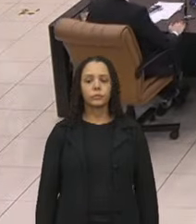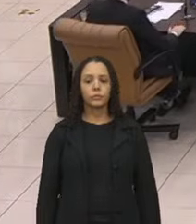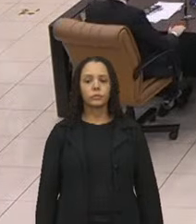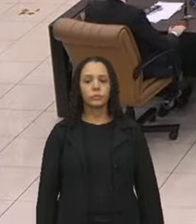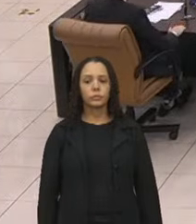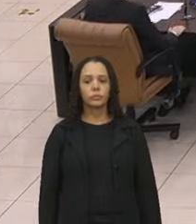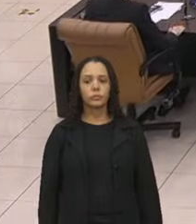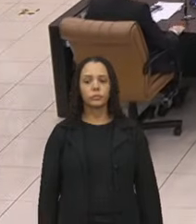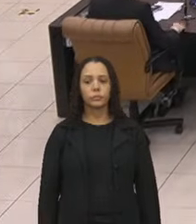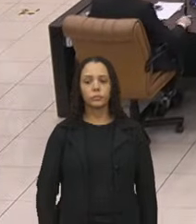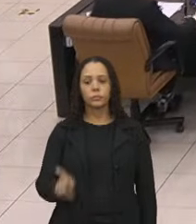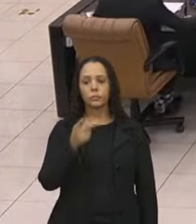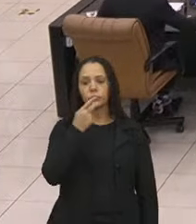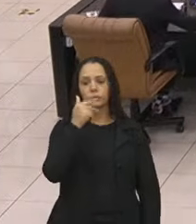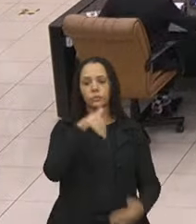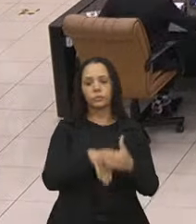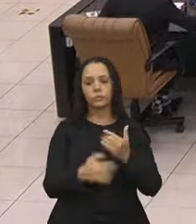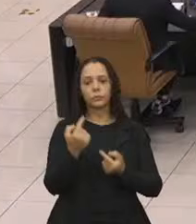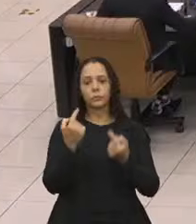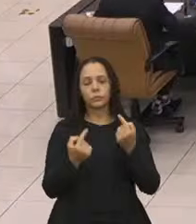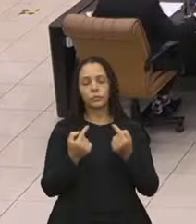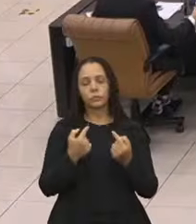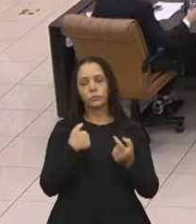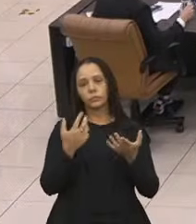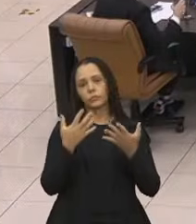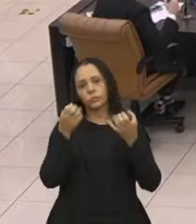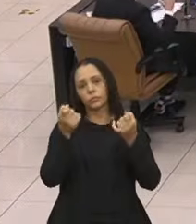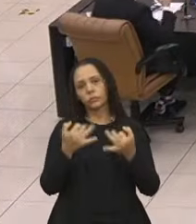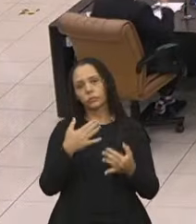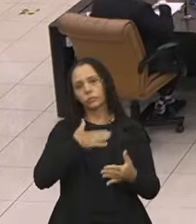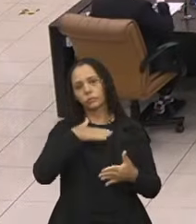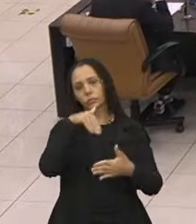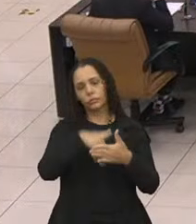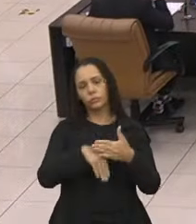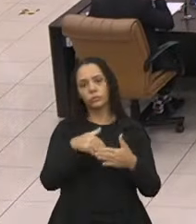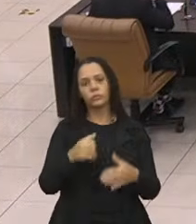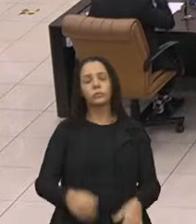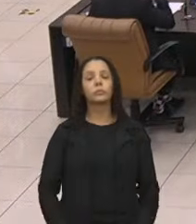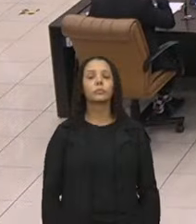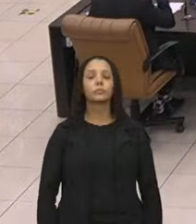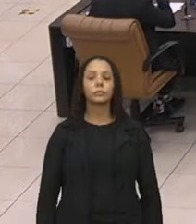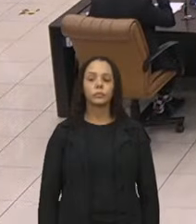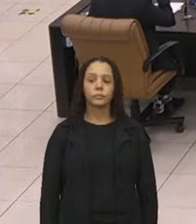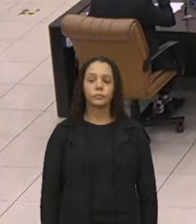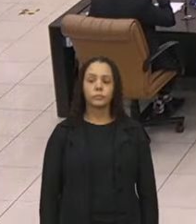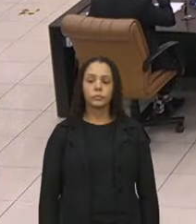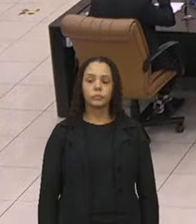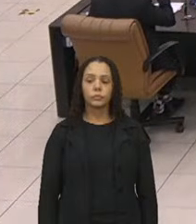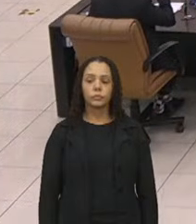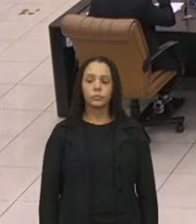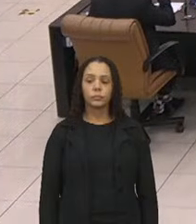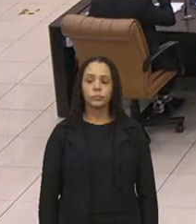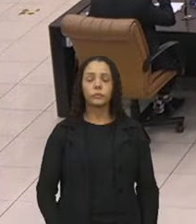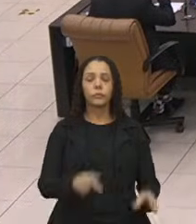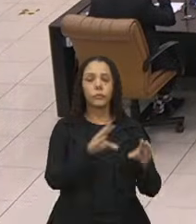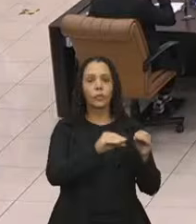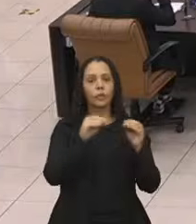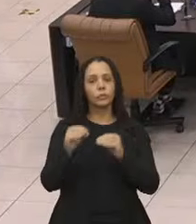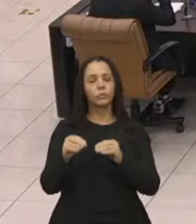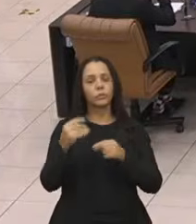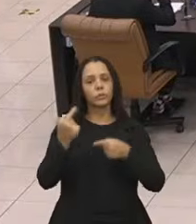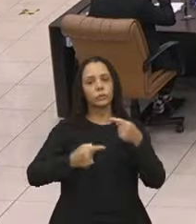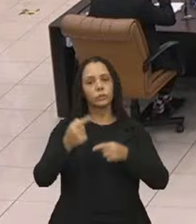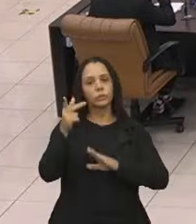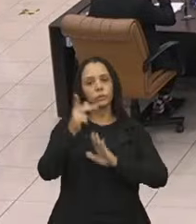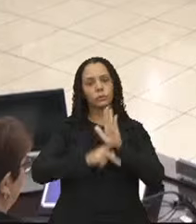o vereador Hernani Barreto. Quero justificar o voto também, dizer que nós adiamos a discussão desse